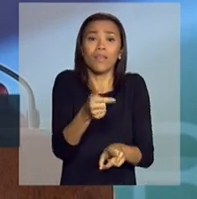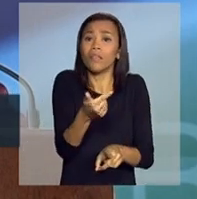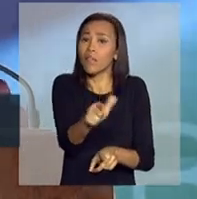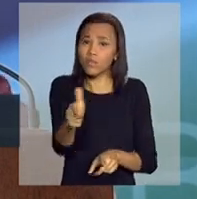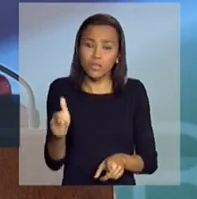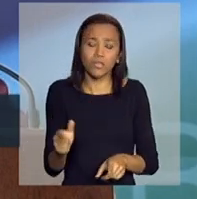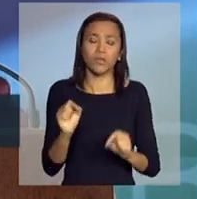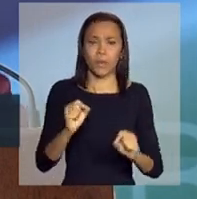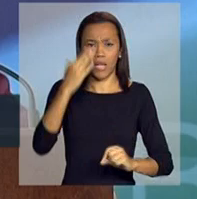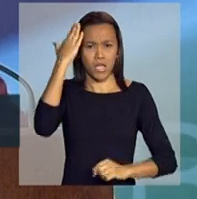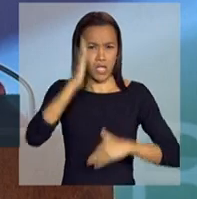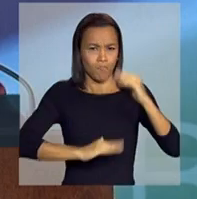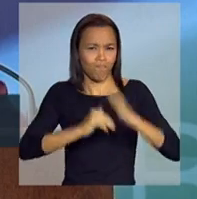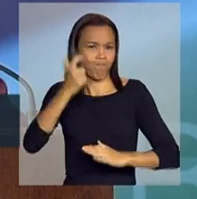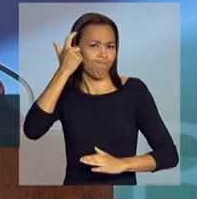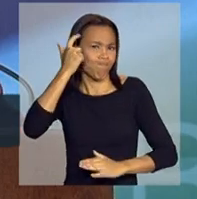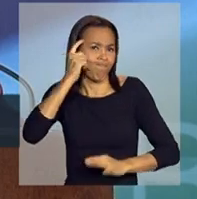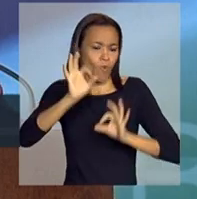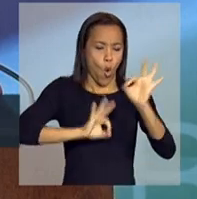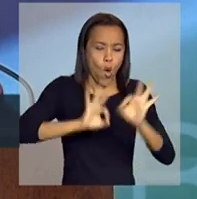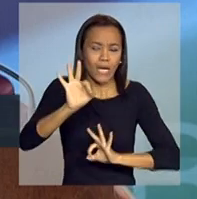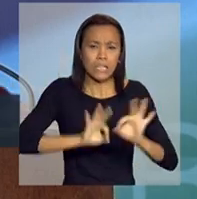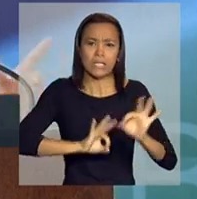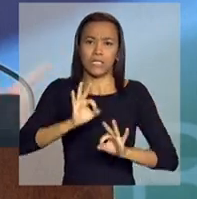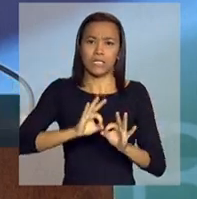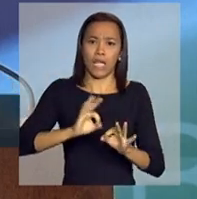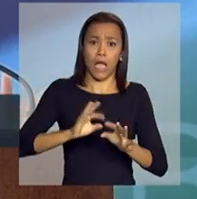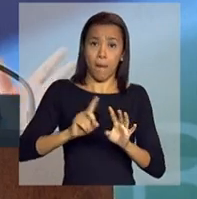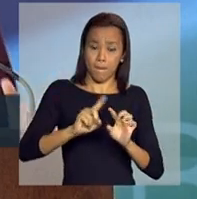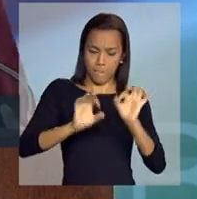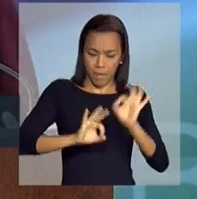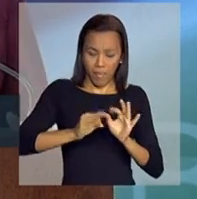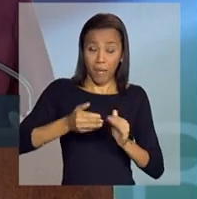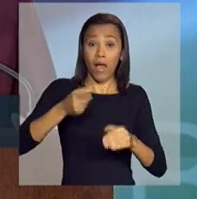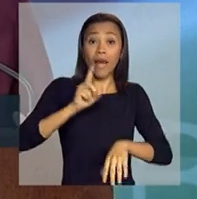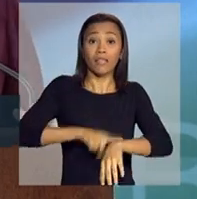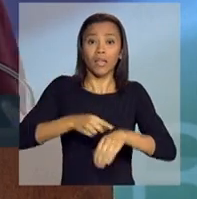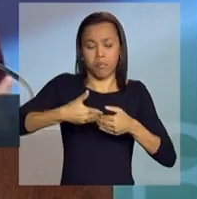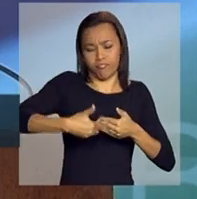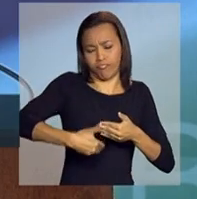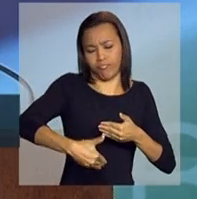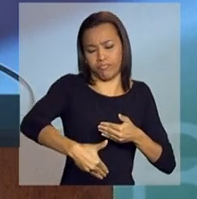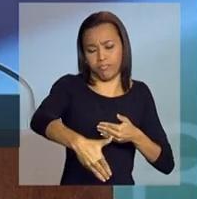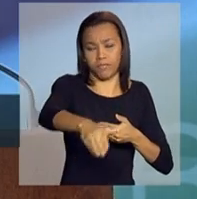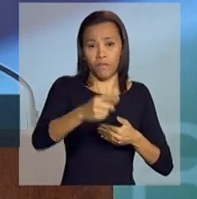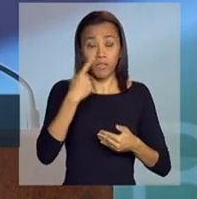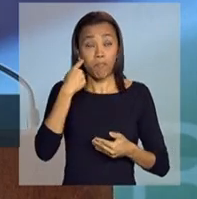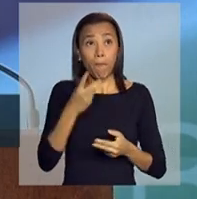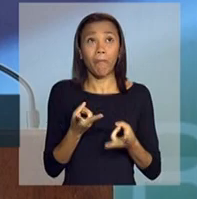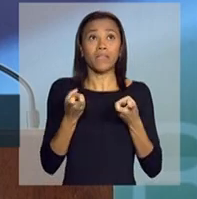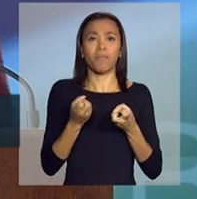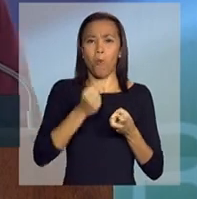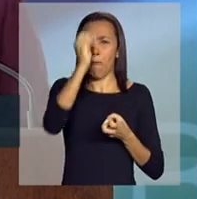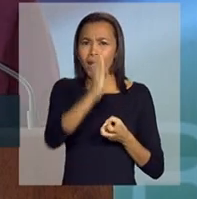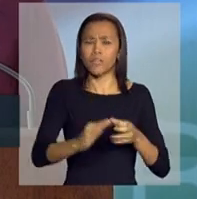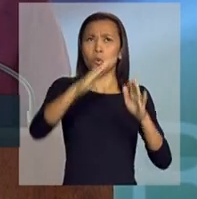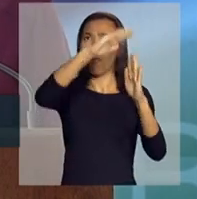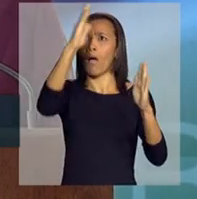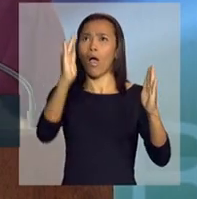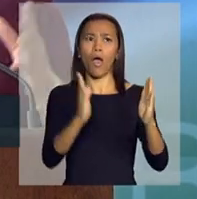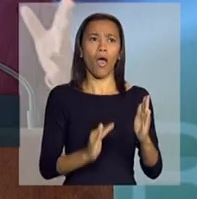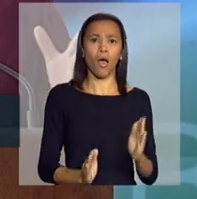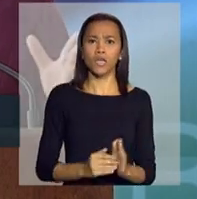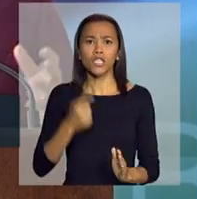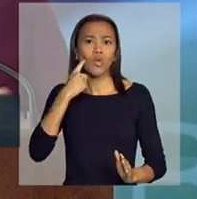da capacidade de planejar o longo prazo. Um país dessa dimensão, que não sabe como é que se